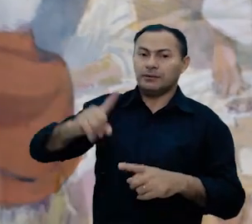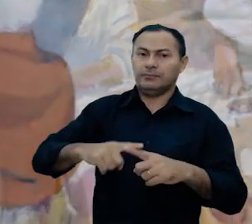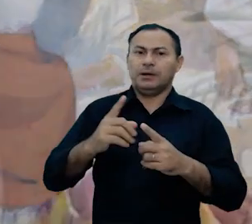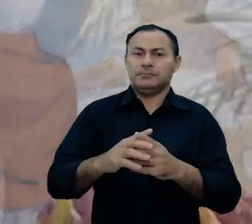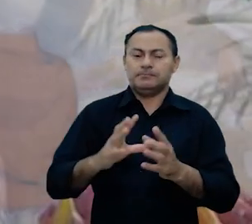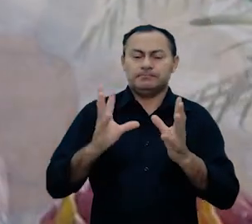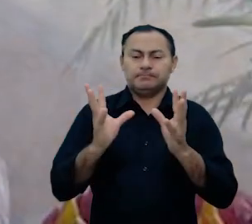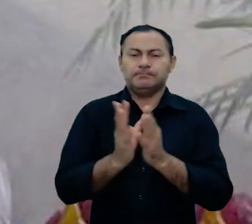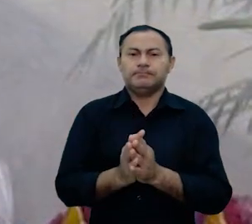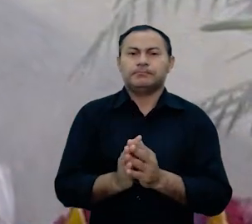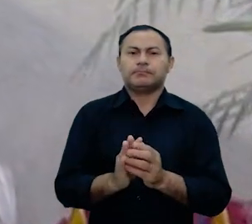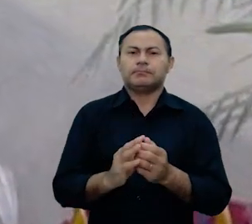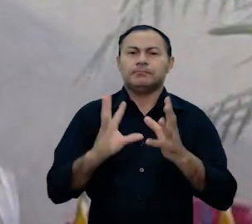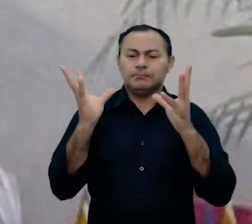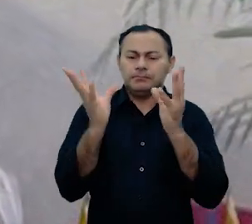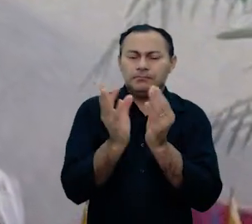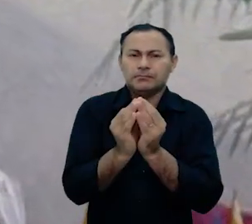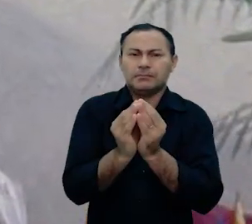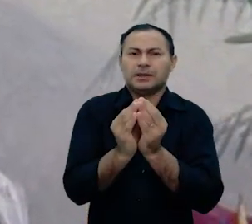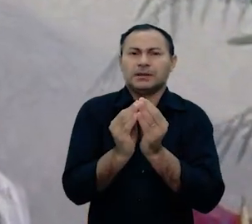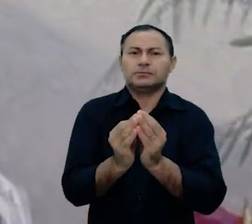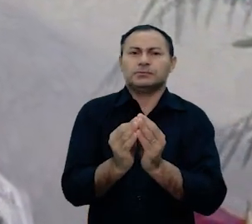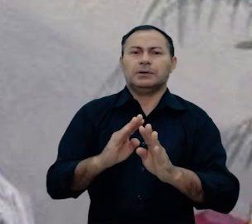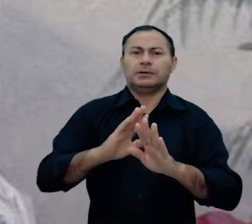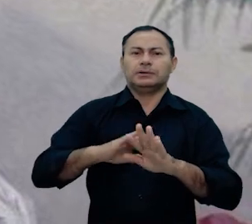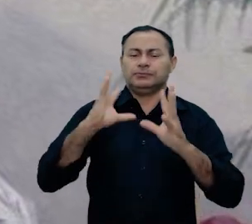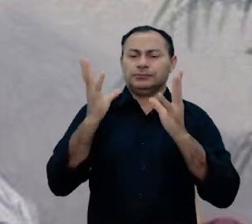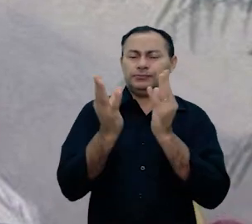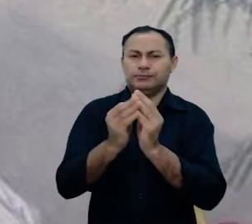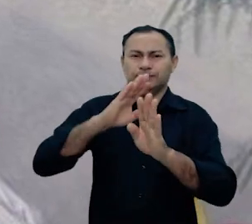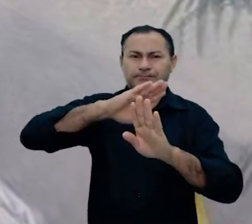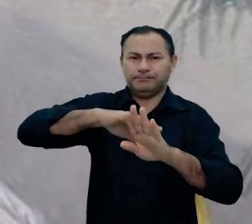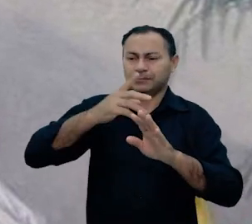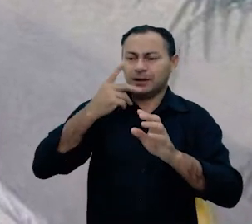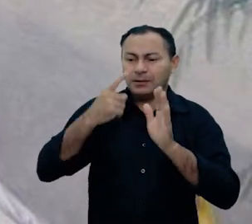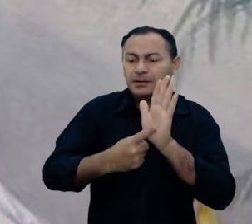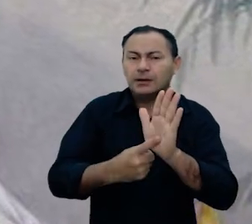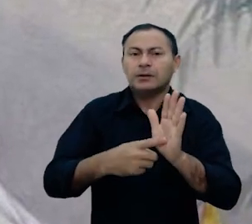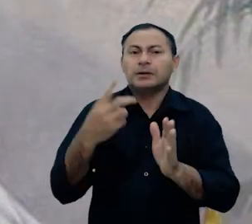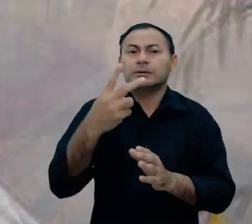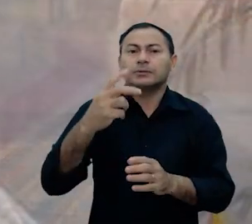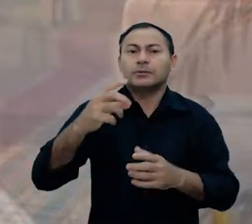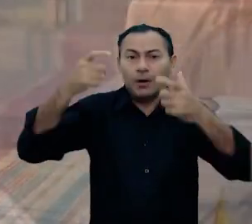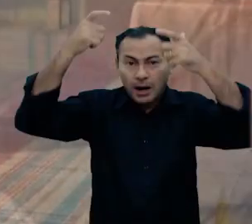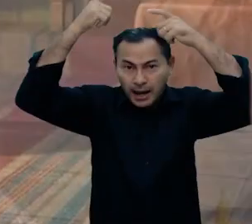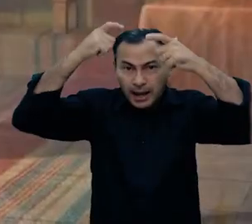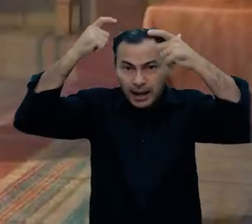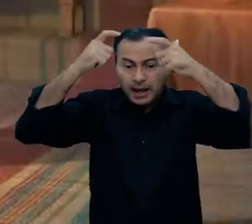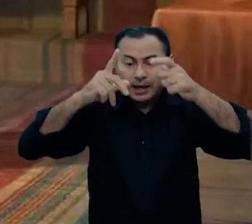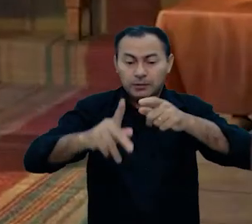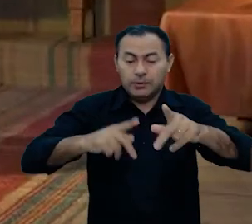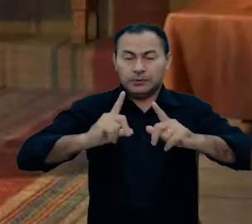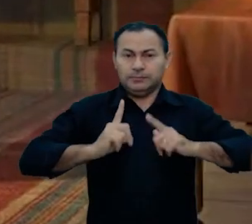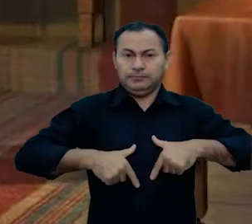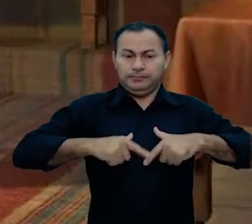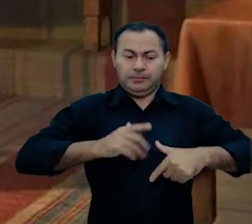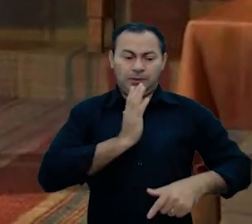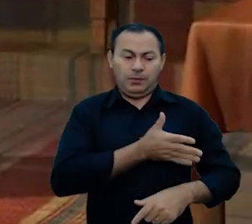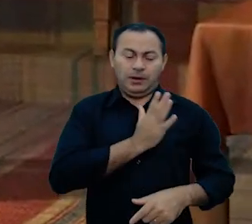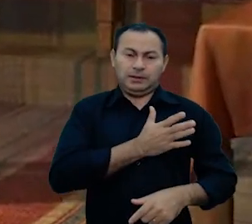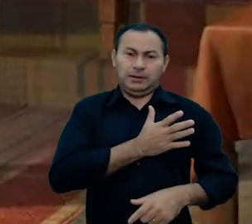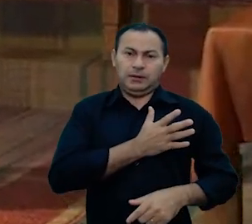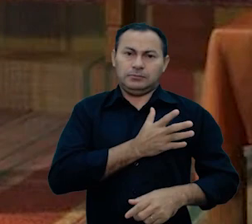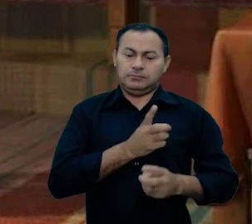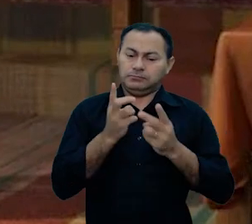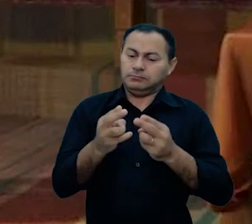Davi. Uma característica dominante de Davi que fez com que fosse chamado para ser o segundo rei de Israel é que ele tinha o coração segundo o coração